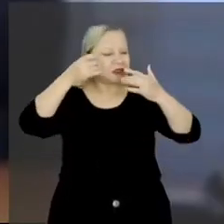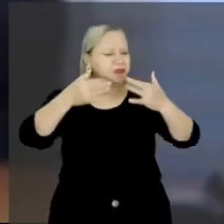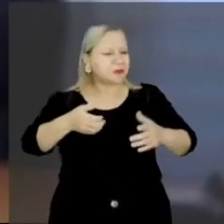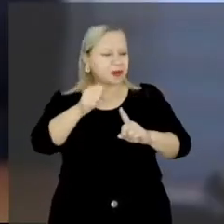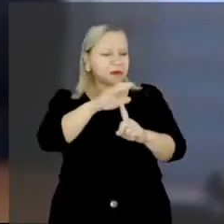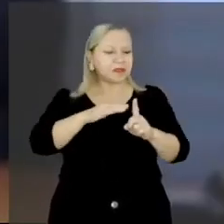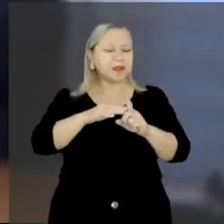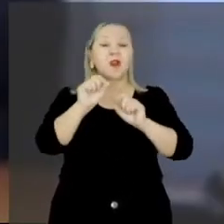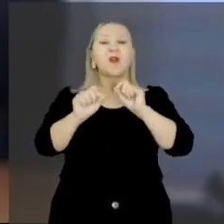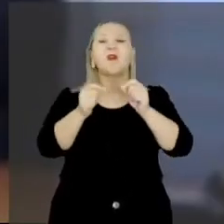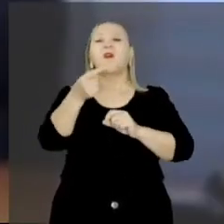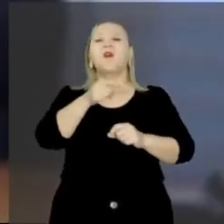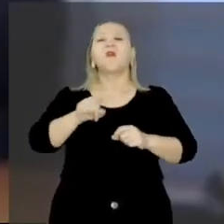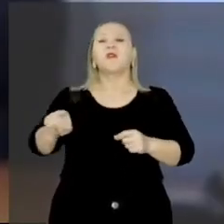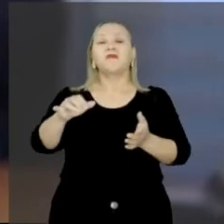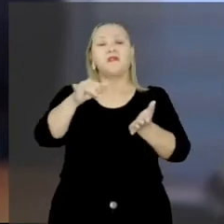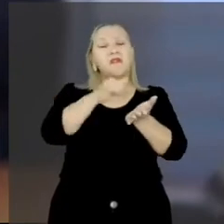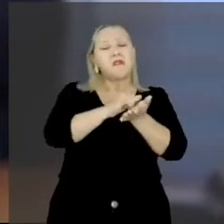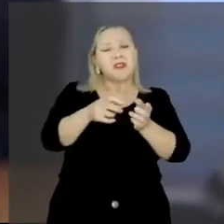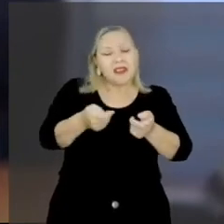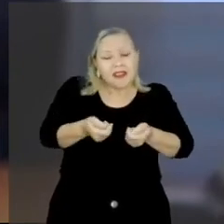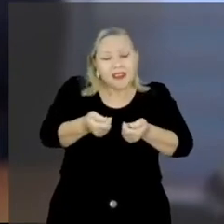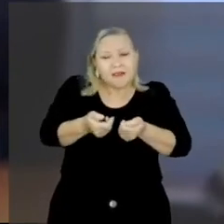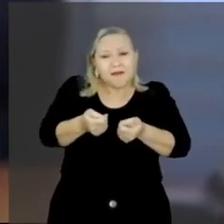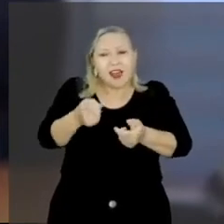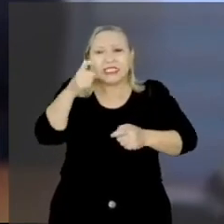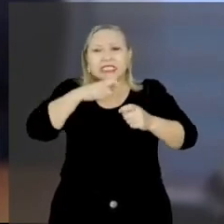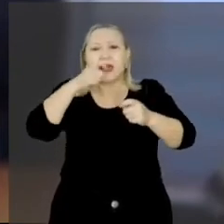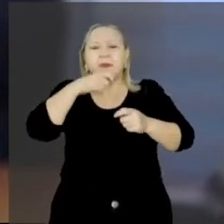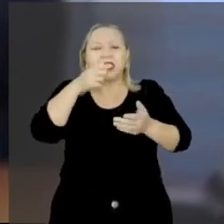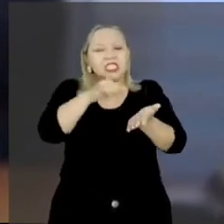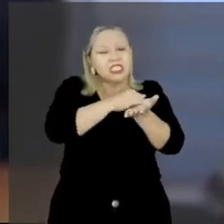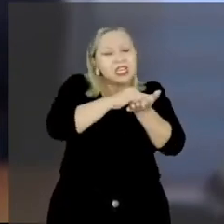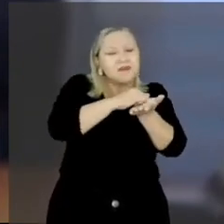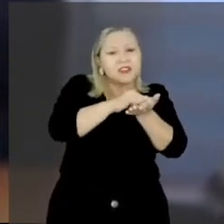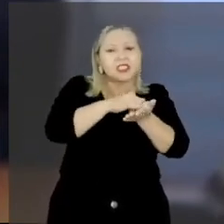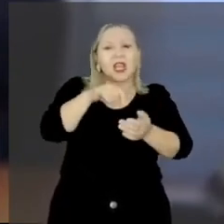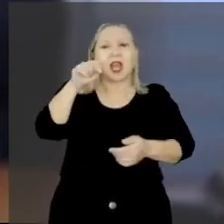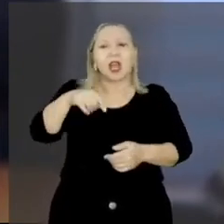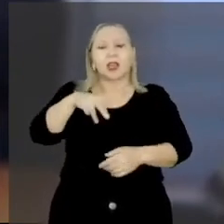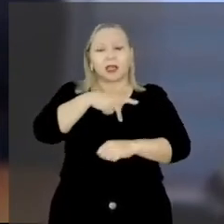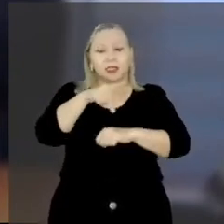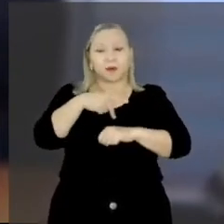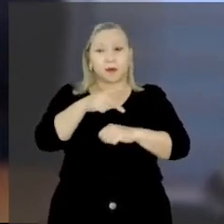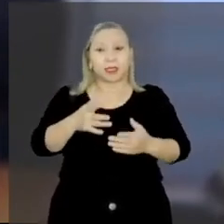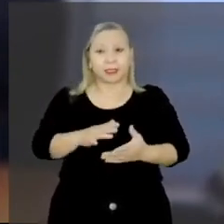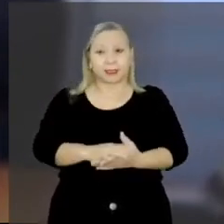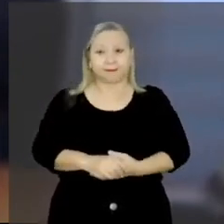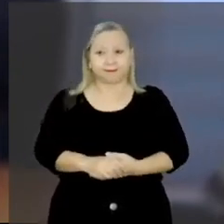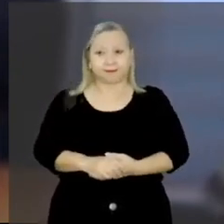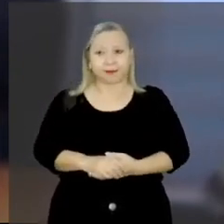que é, muito inteligente, muito preparado, você vai perceber que todos os mecanismos de